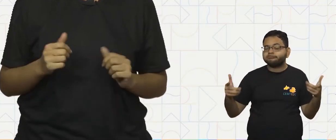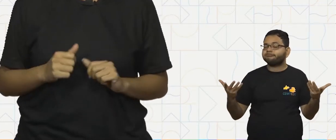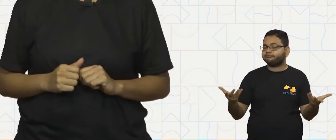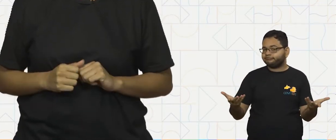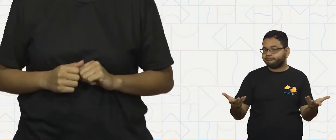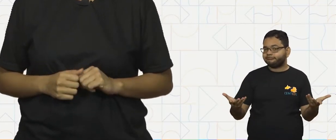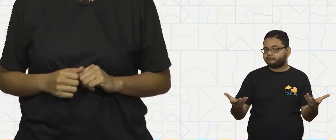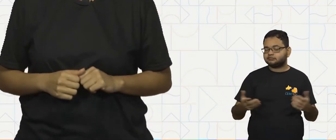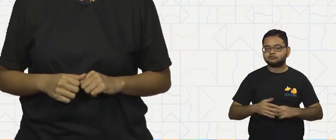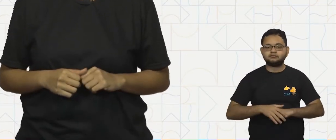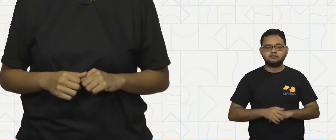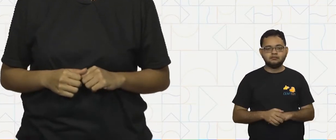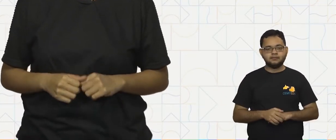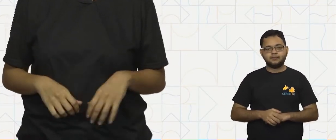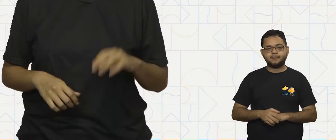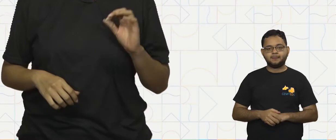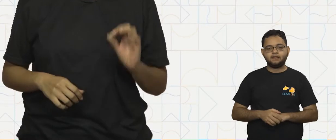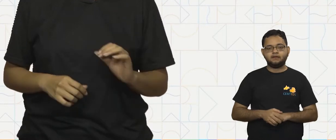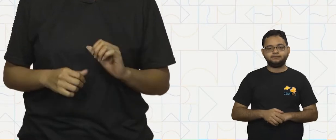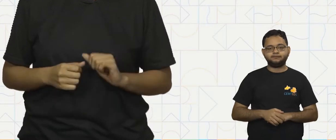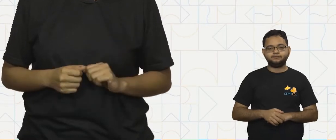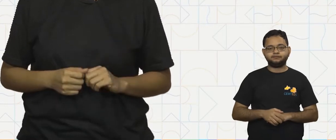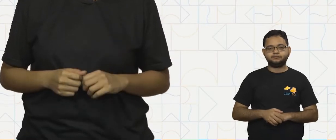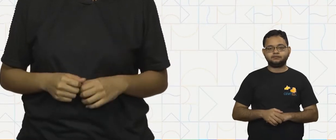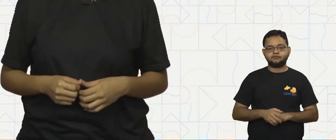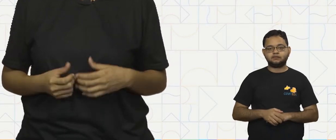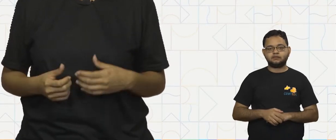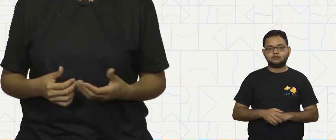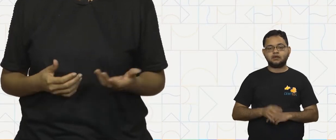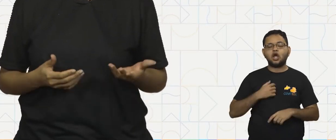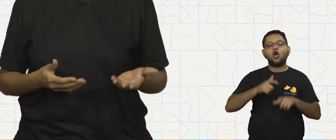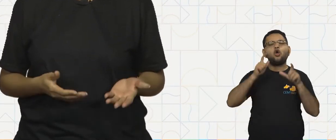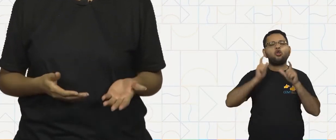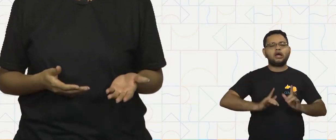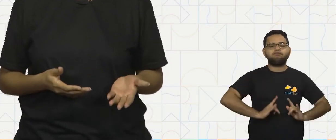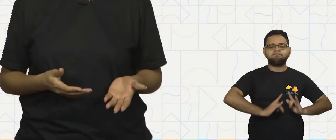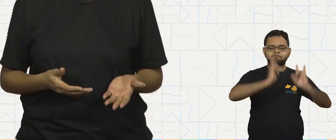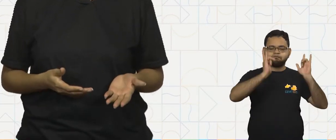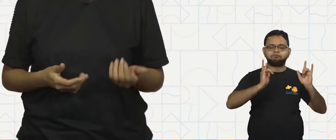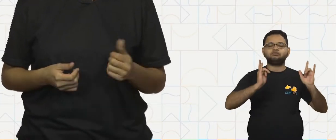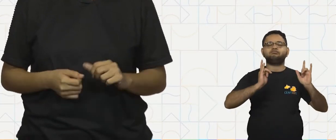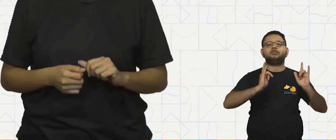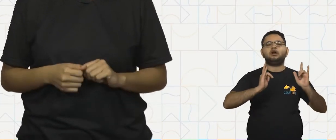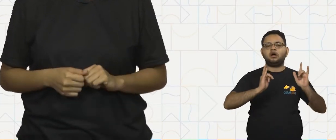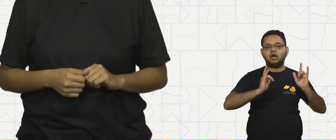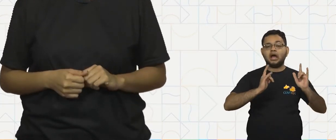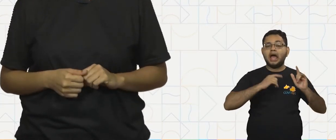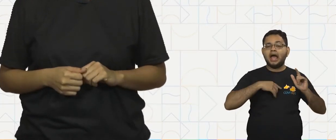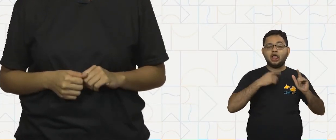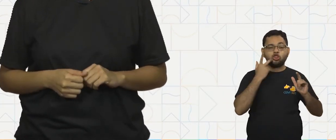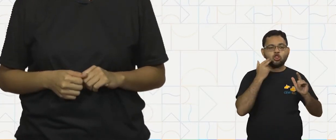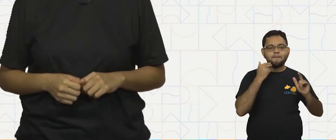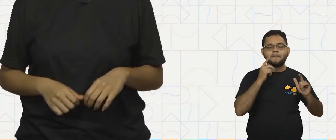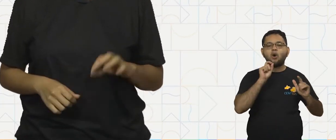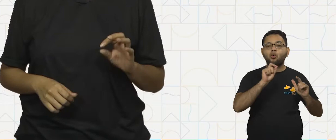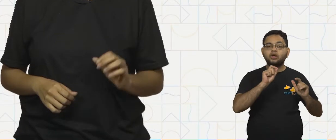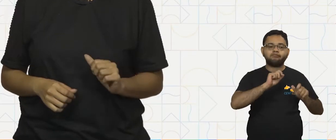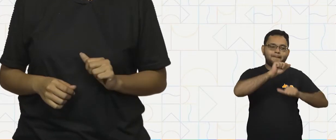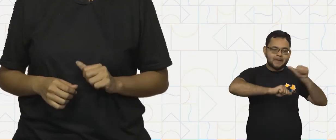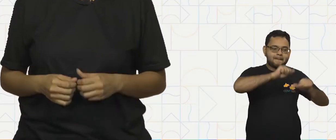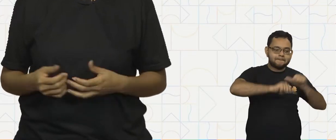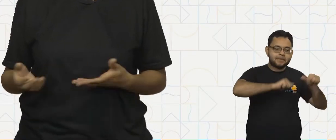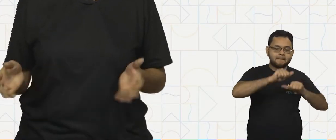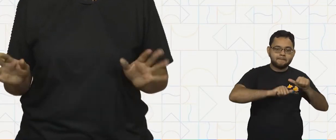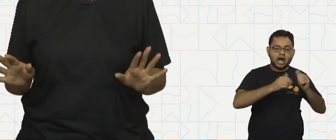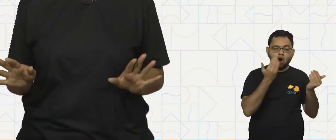Em espaços mais urbanizados, essas mudanças acontecem com uma frequência maior do que nos espaços rurais.